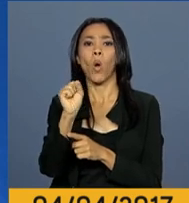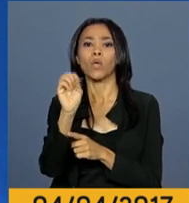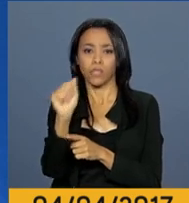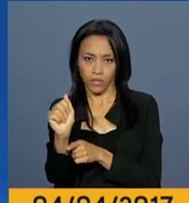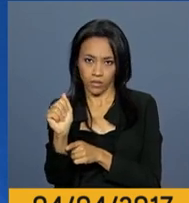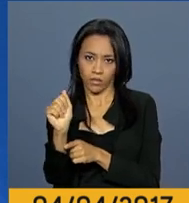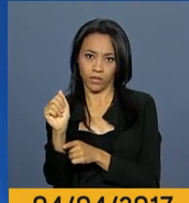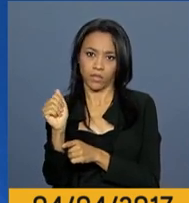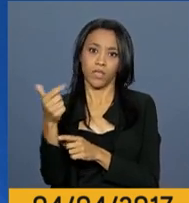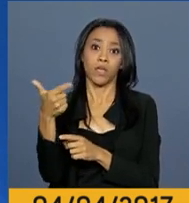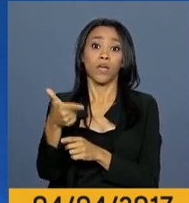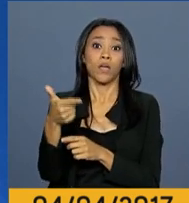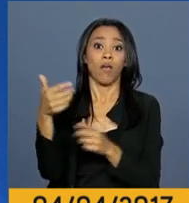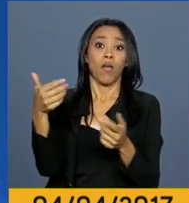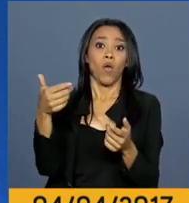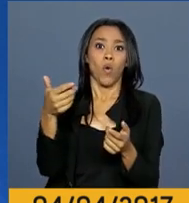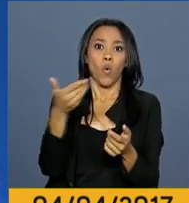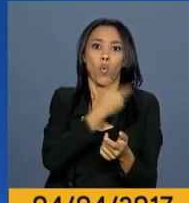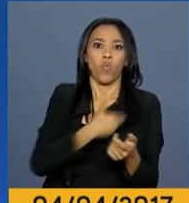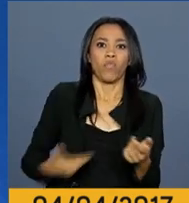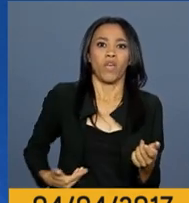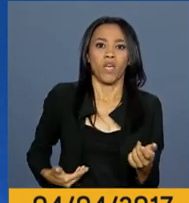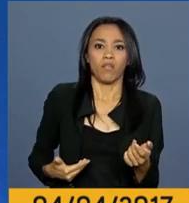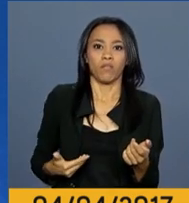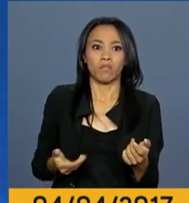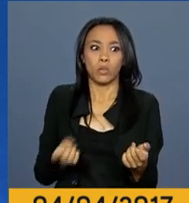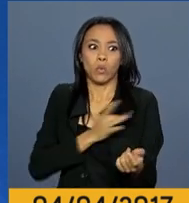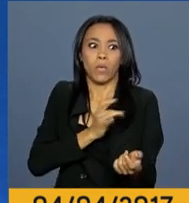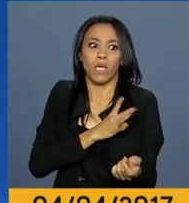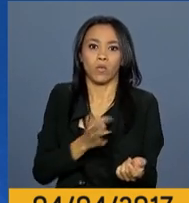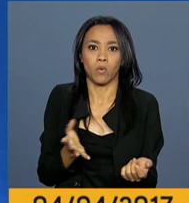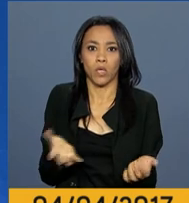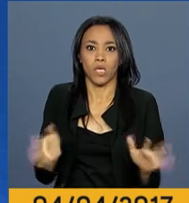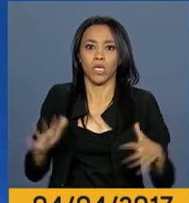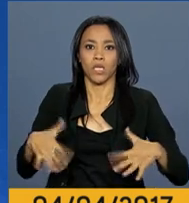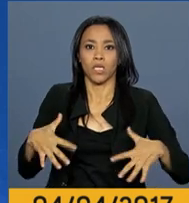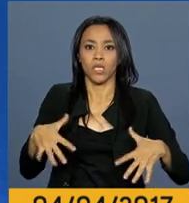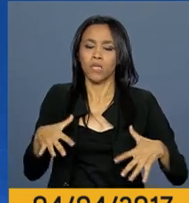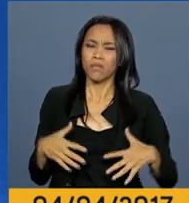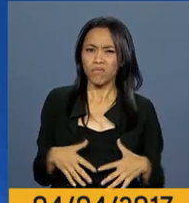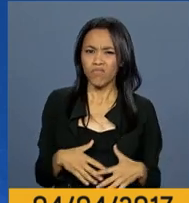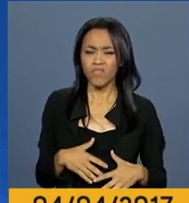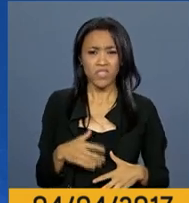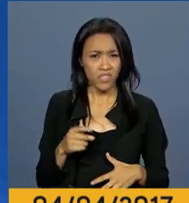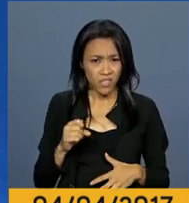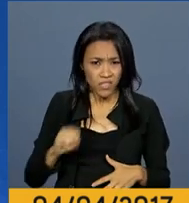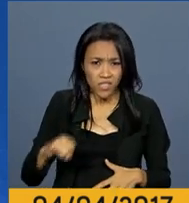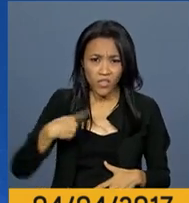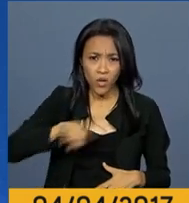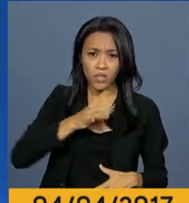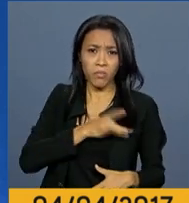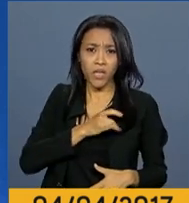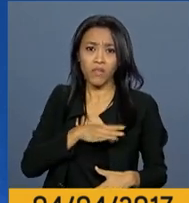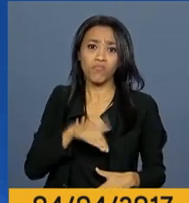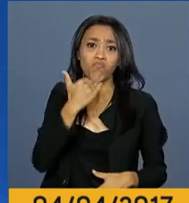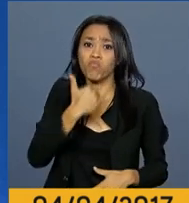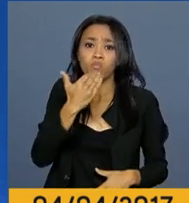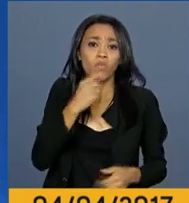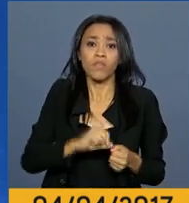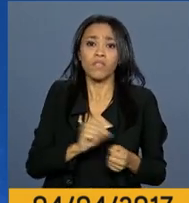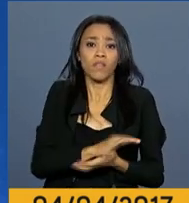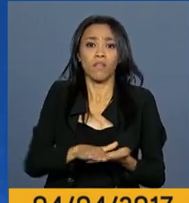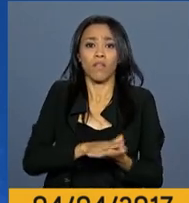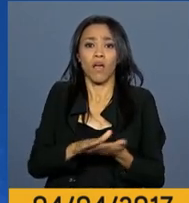disso, o governo do medo. E se nós tivermos medo, nós não faremos aquilo que nós estamos fazendo.